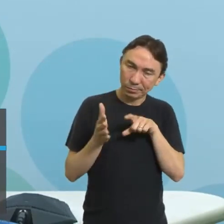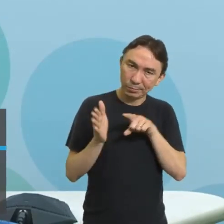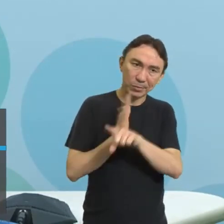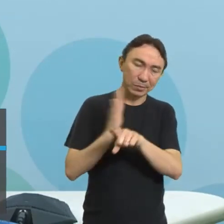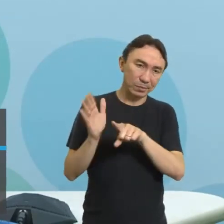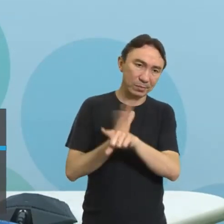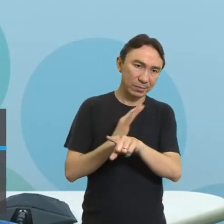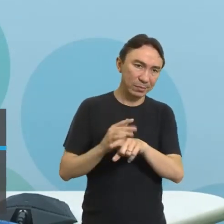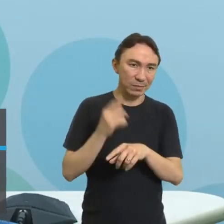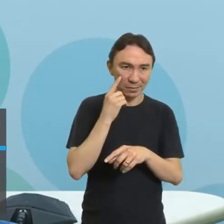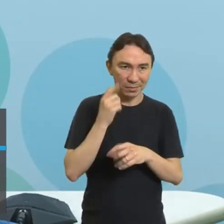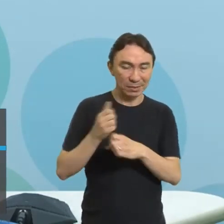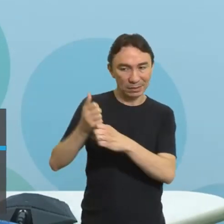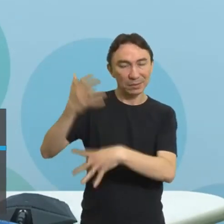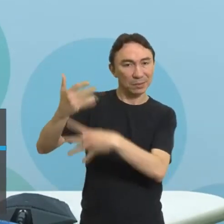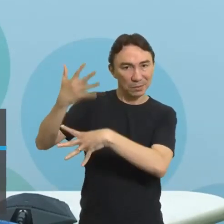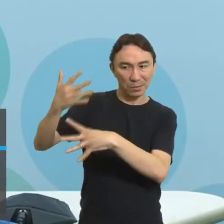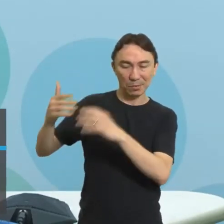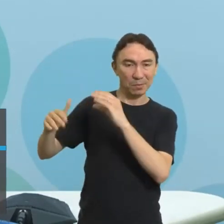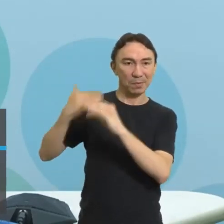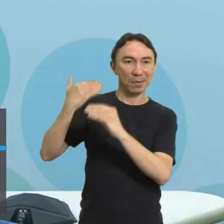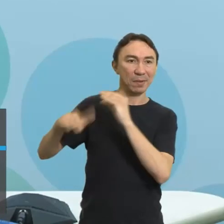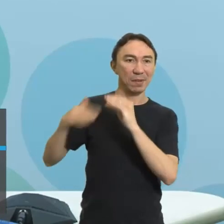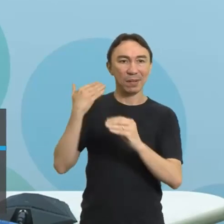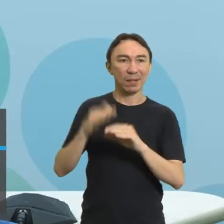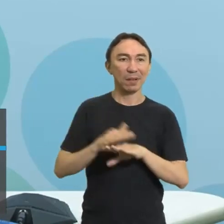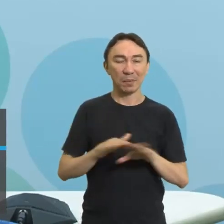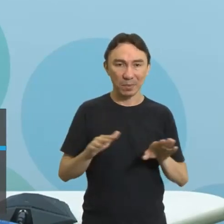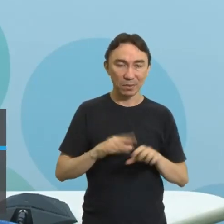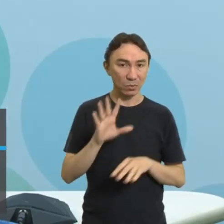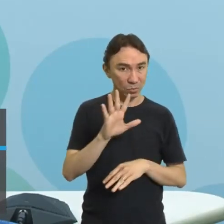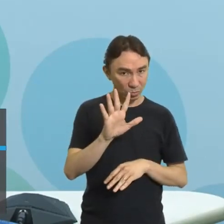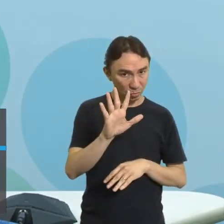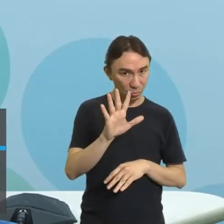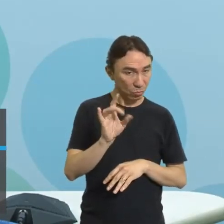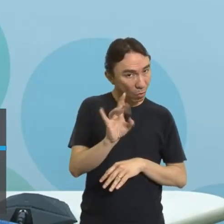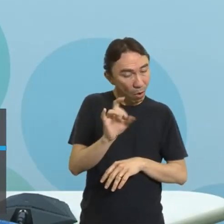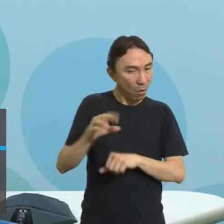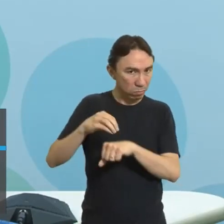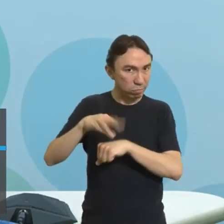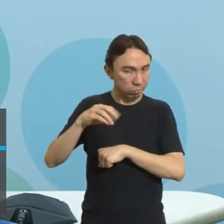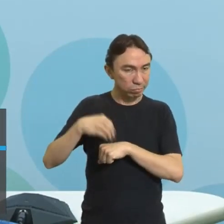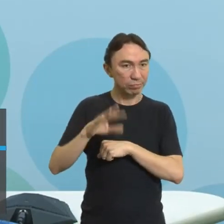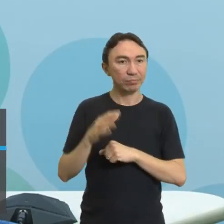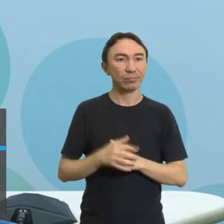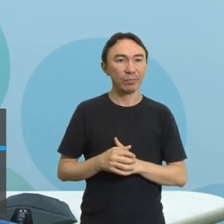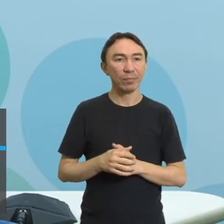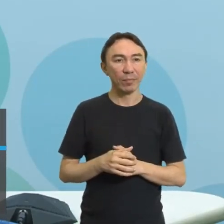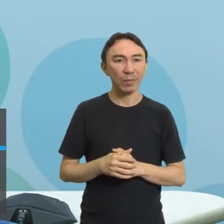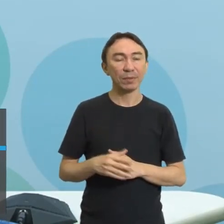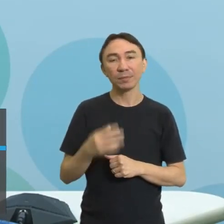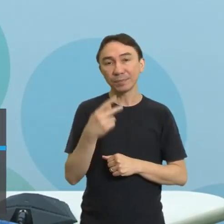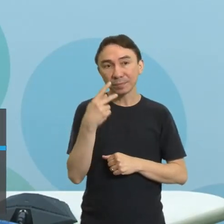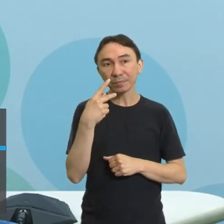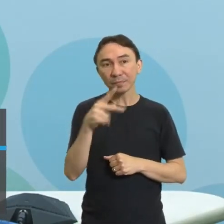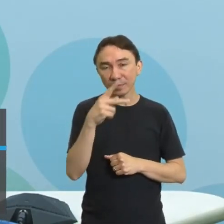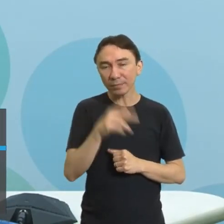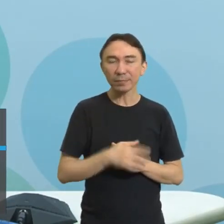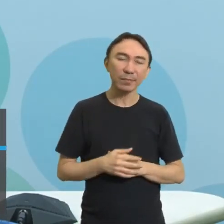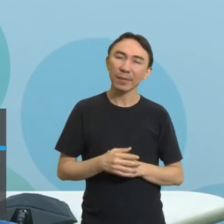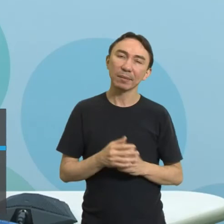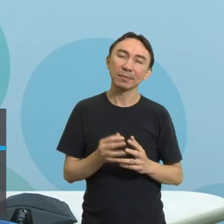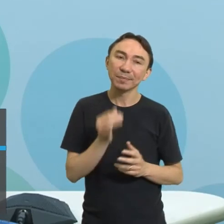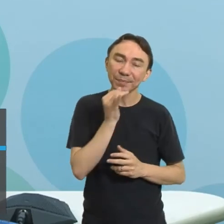As interações acabaram, tá? São só algumas sugestões, tá? Então, com a sua esperteza, a raposa